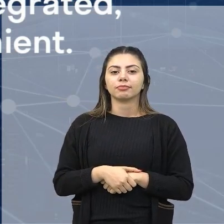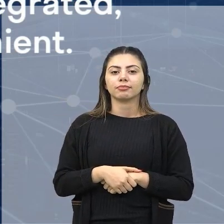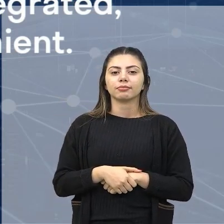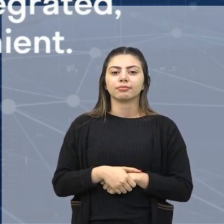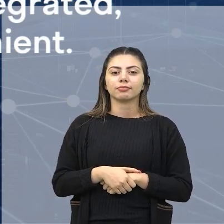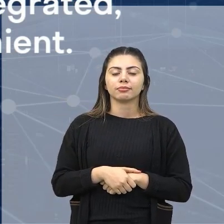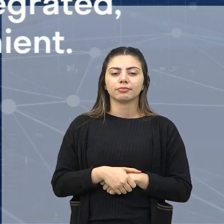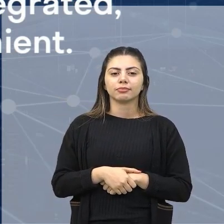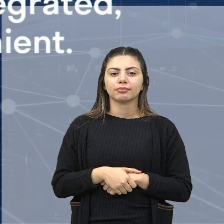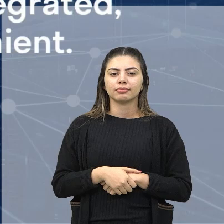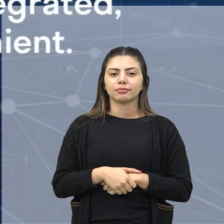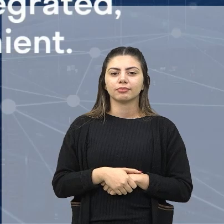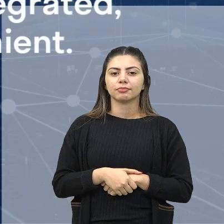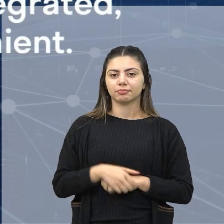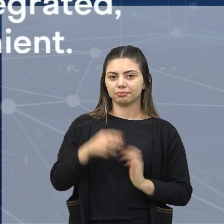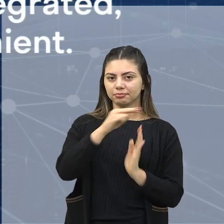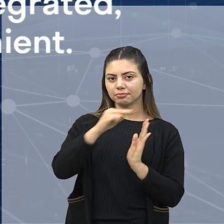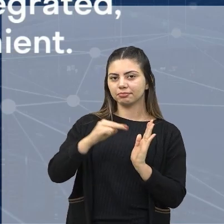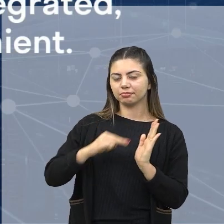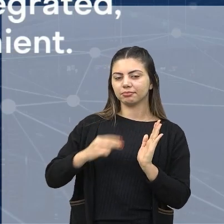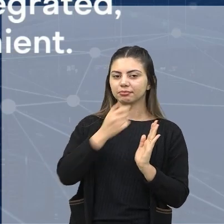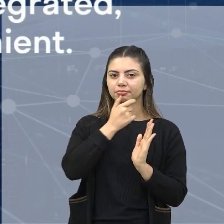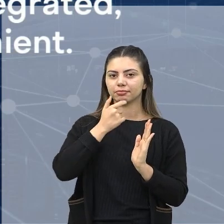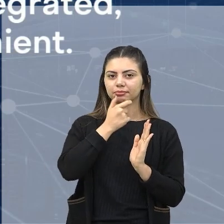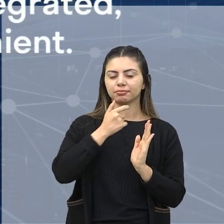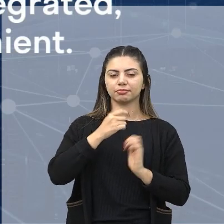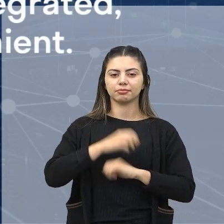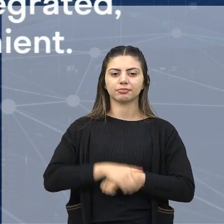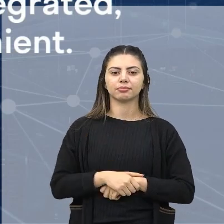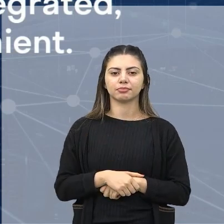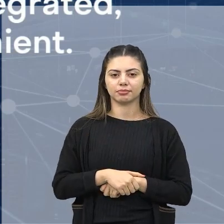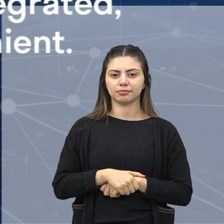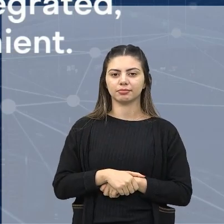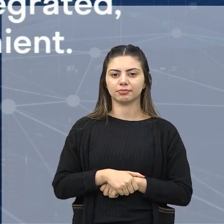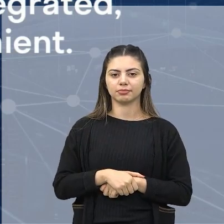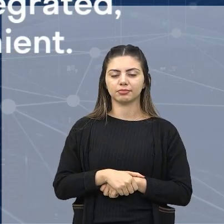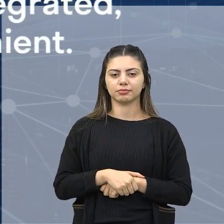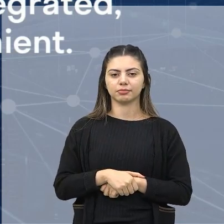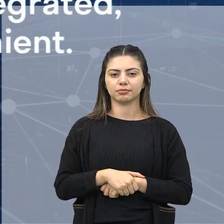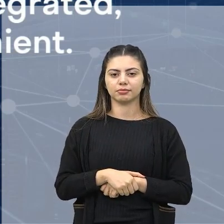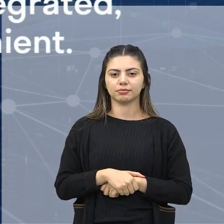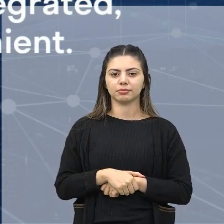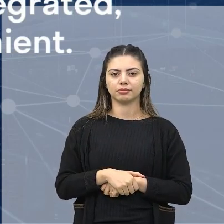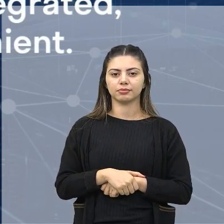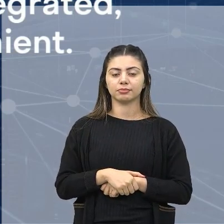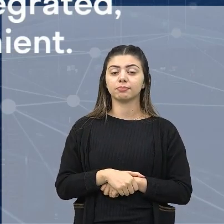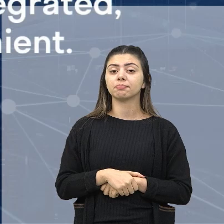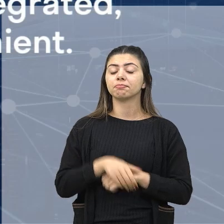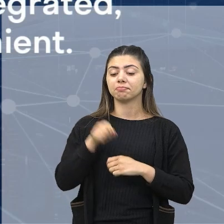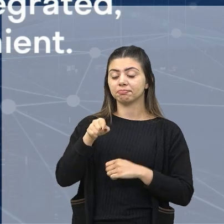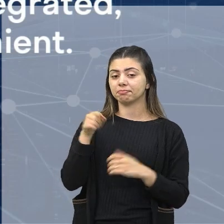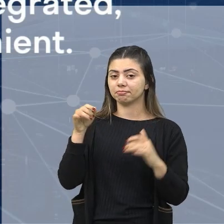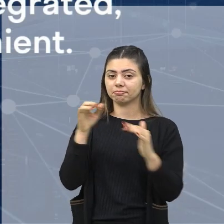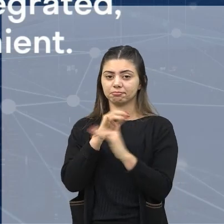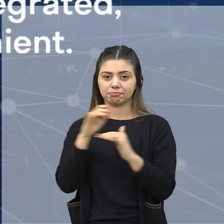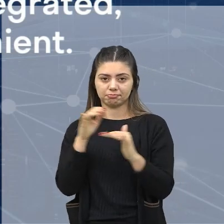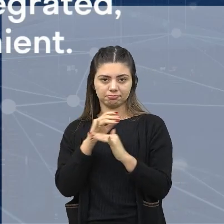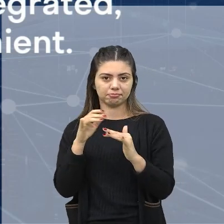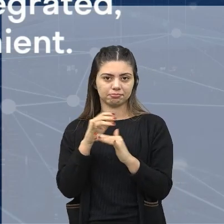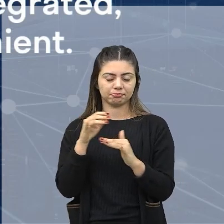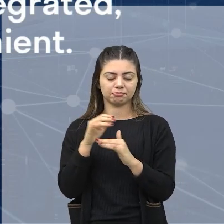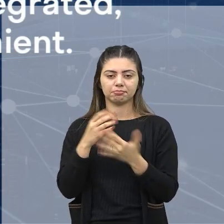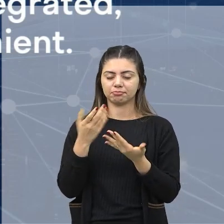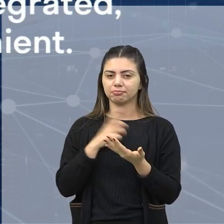advanced technologies will manage resource efficiently. Nessas cidades, né,